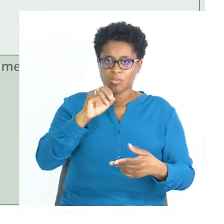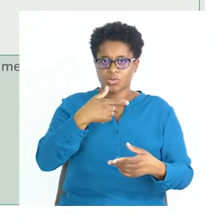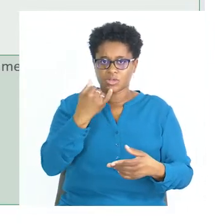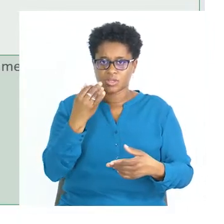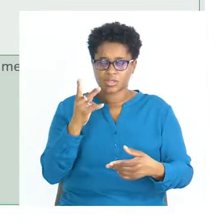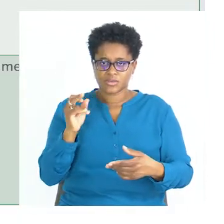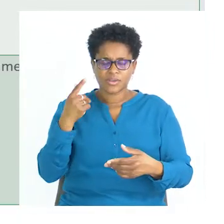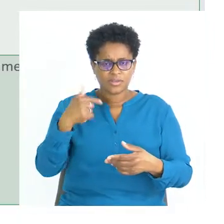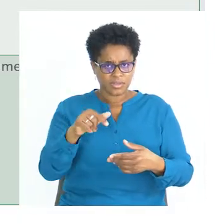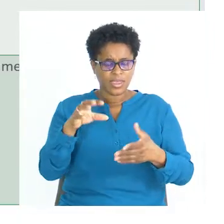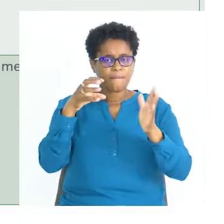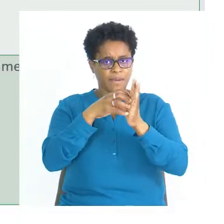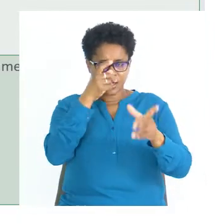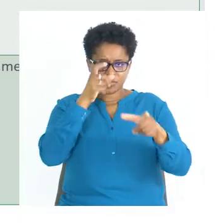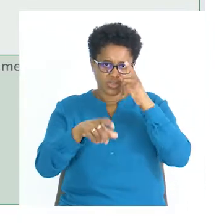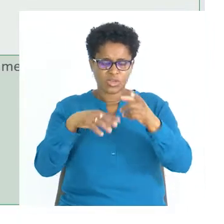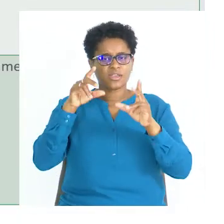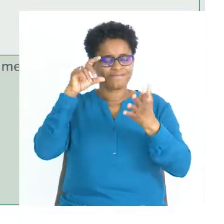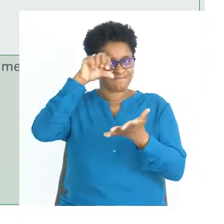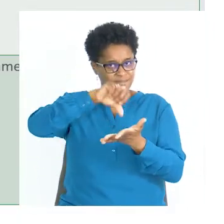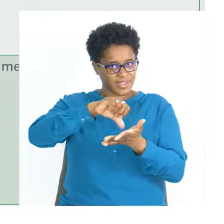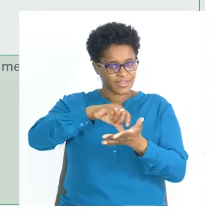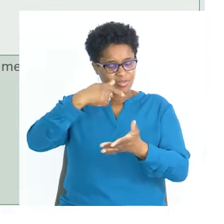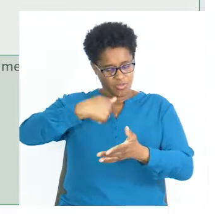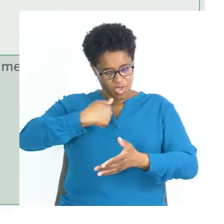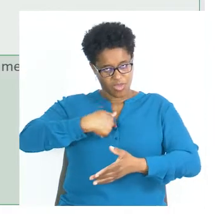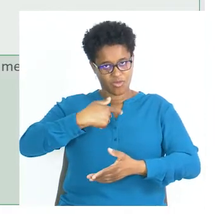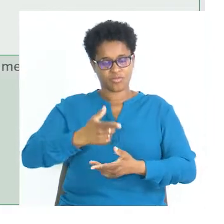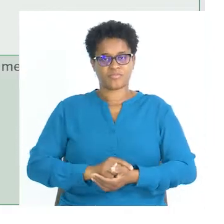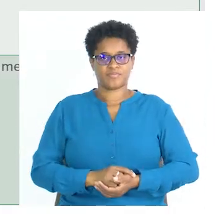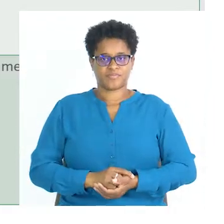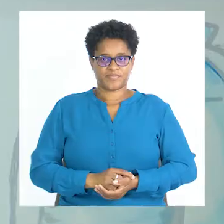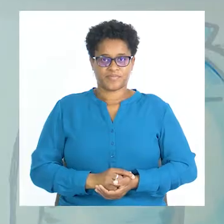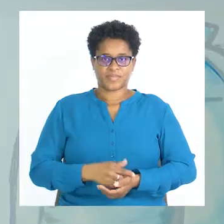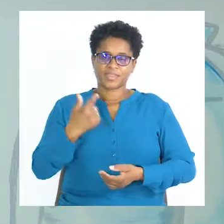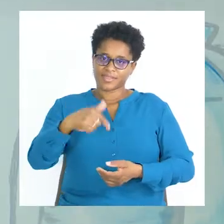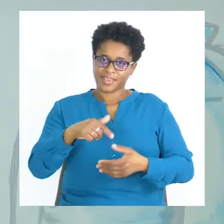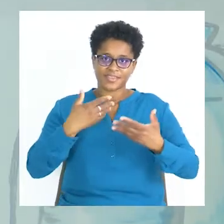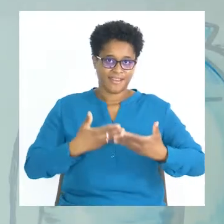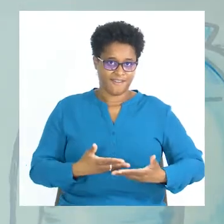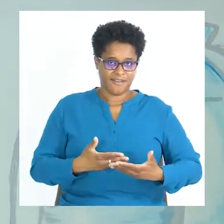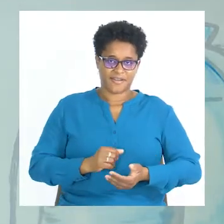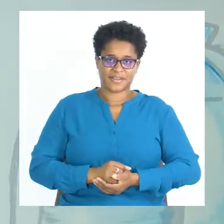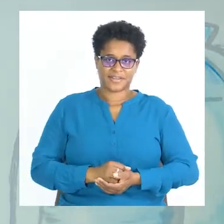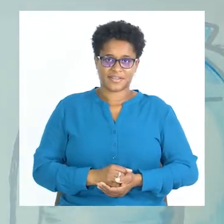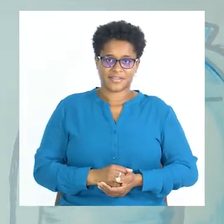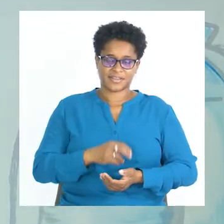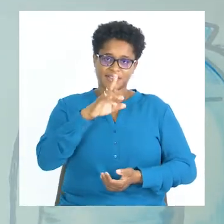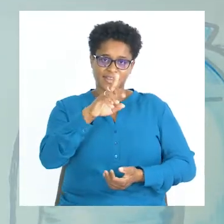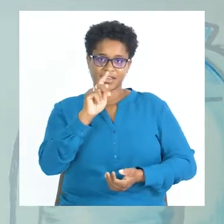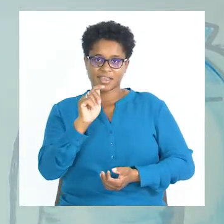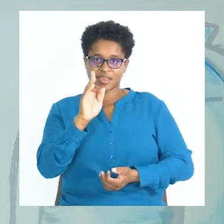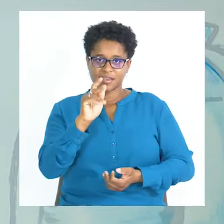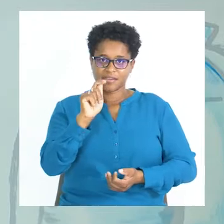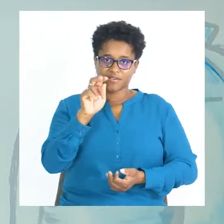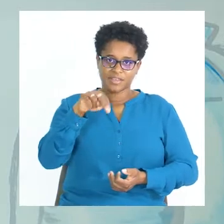da pessoa e foca-se no próprio eu. Preocupação maior no eu. Okay? Tens agora a